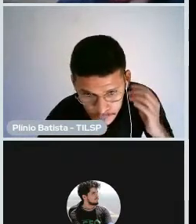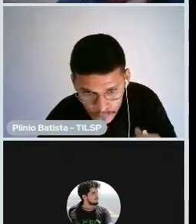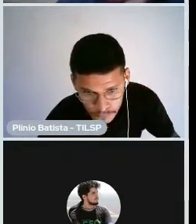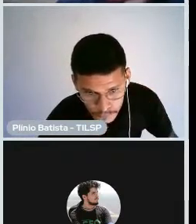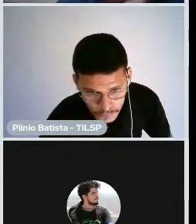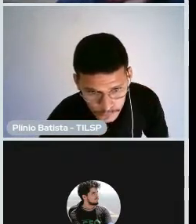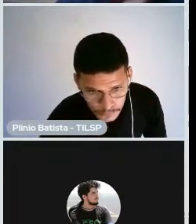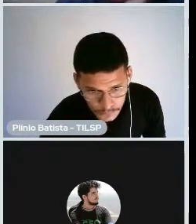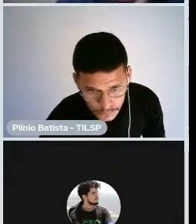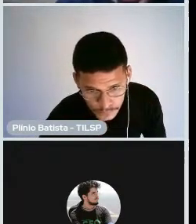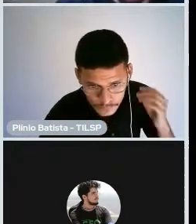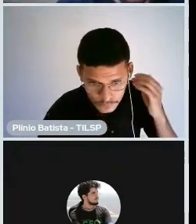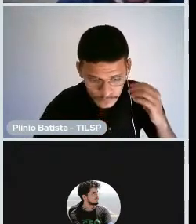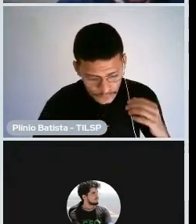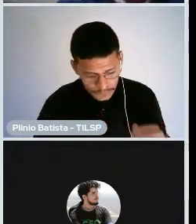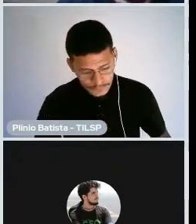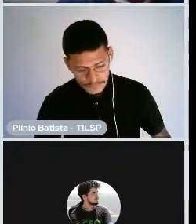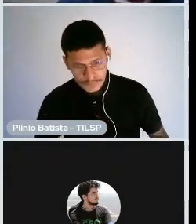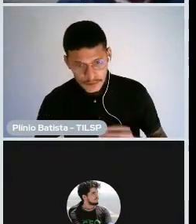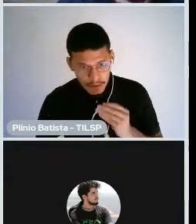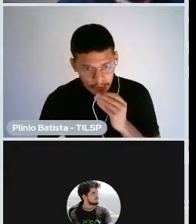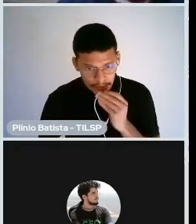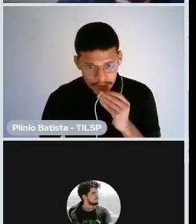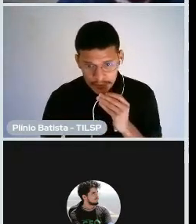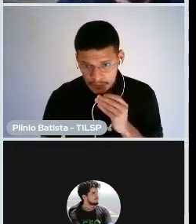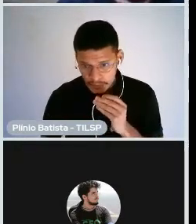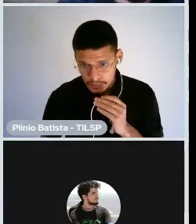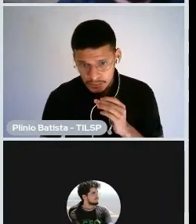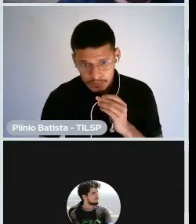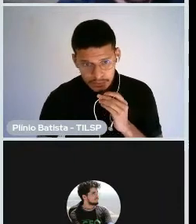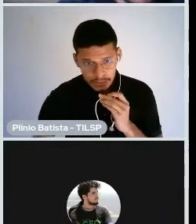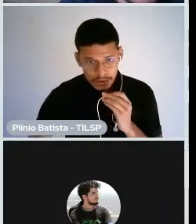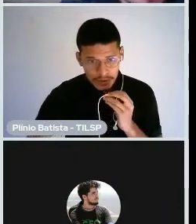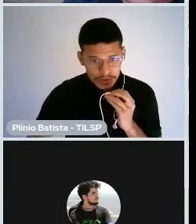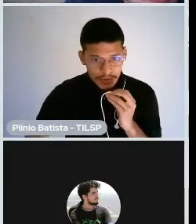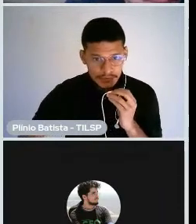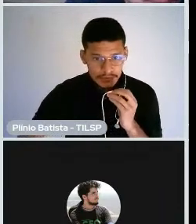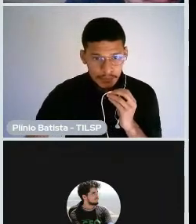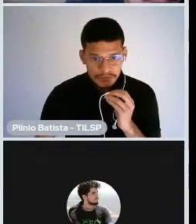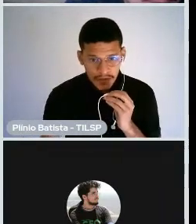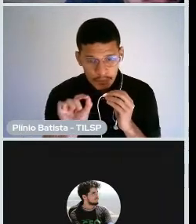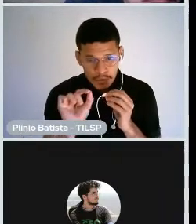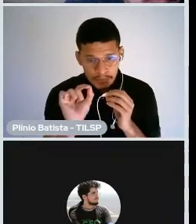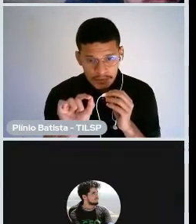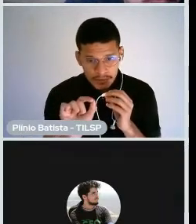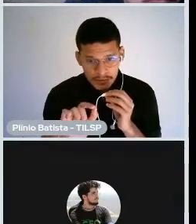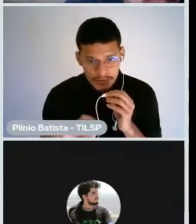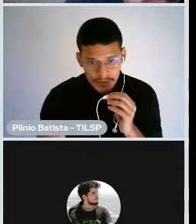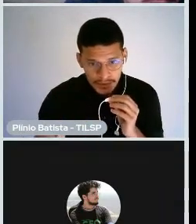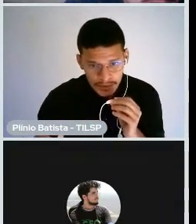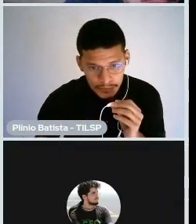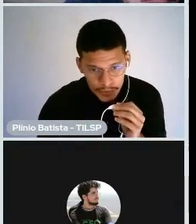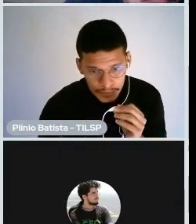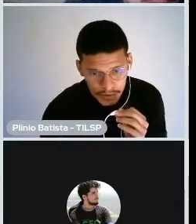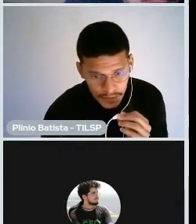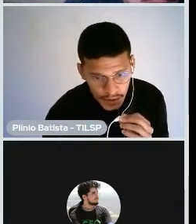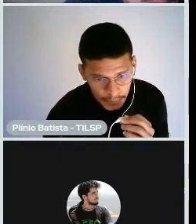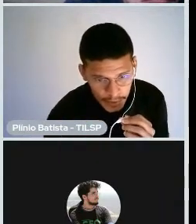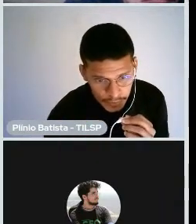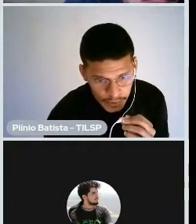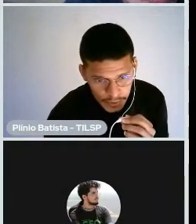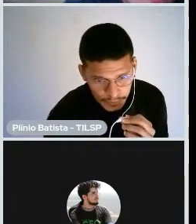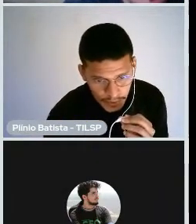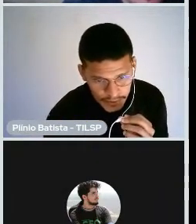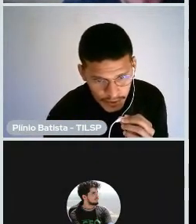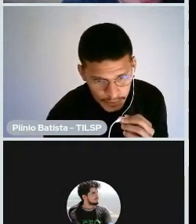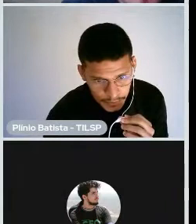Singapura, Vaticano e Malta. Professor? Oi. Pode falar um pouco menos, um pouco mais devagar